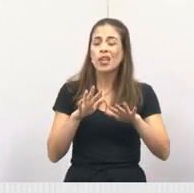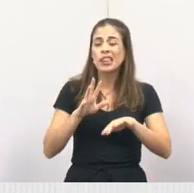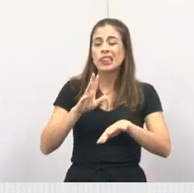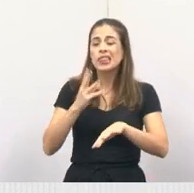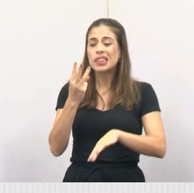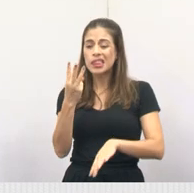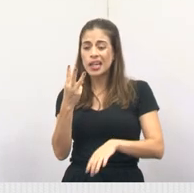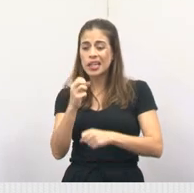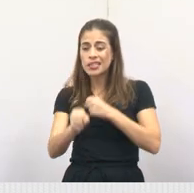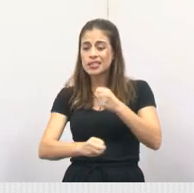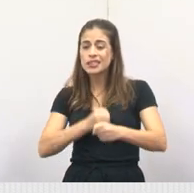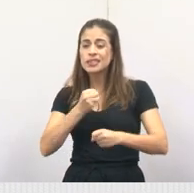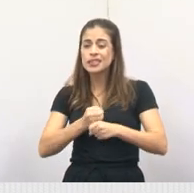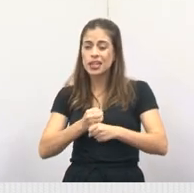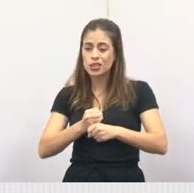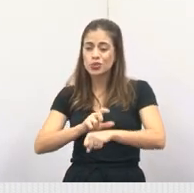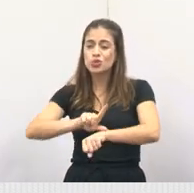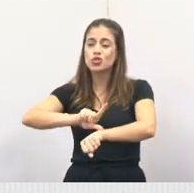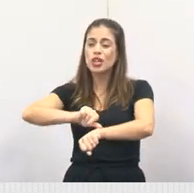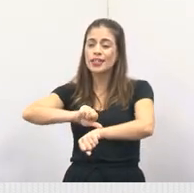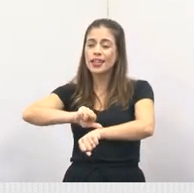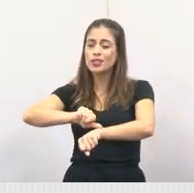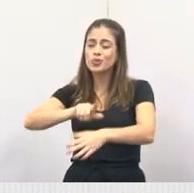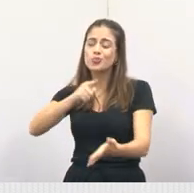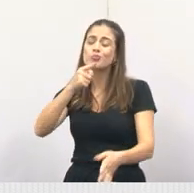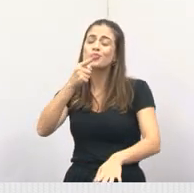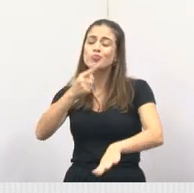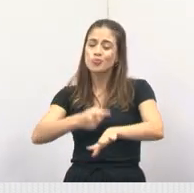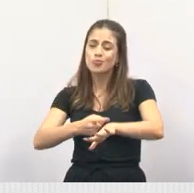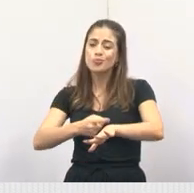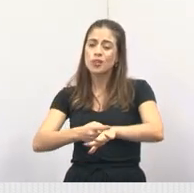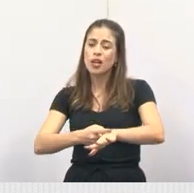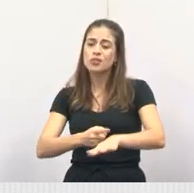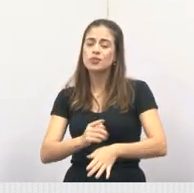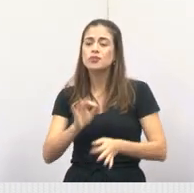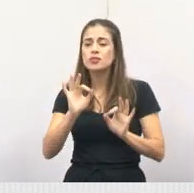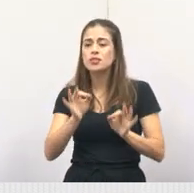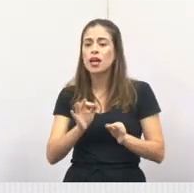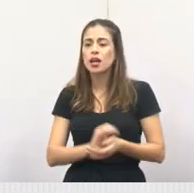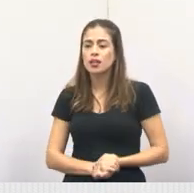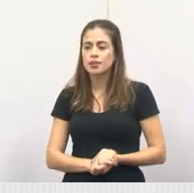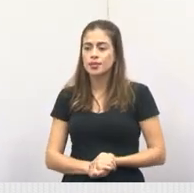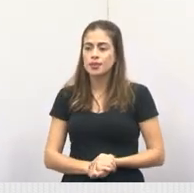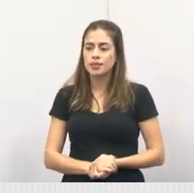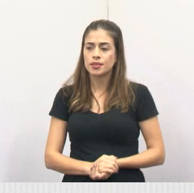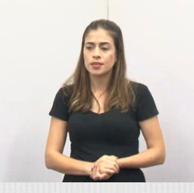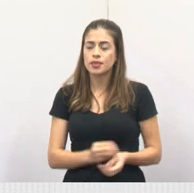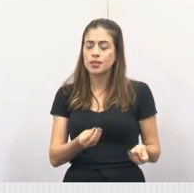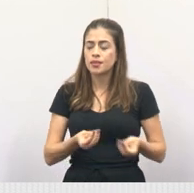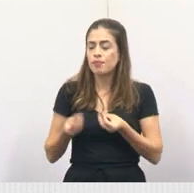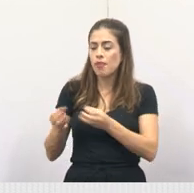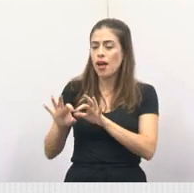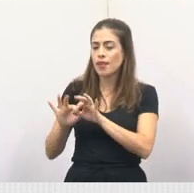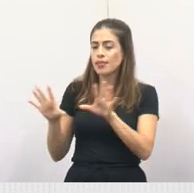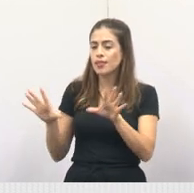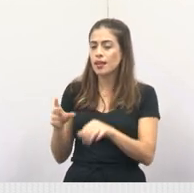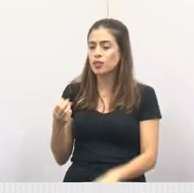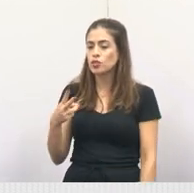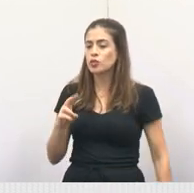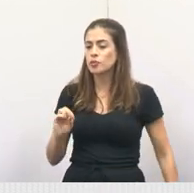anos após o prazo previsto uma obra que estava previsto para ser entregue 2020 foi entregue em